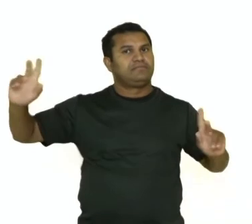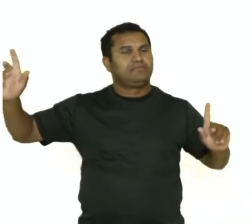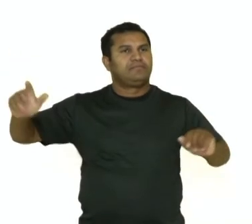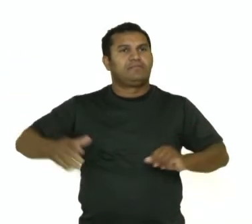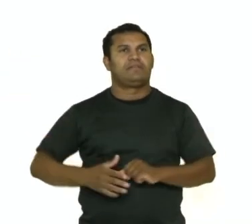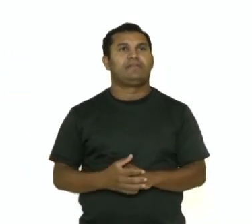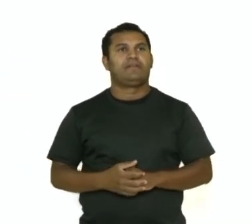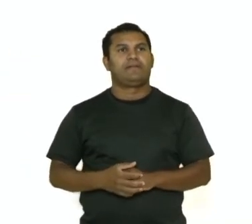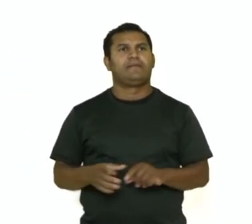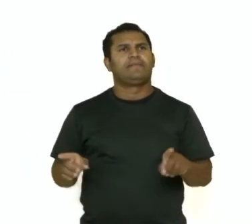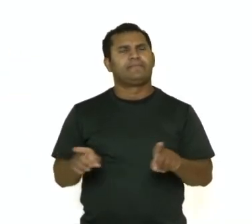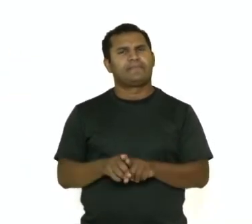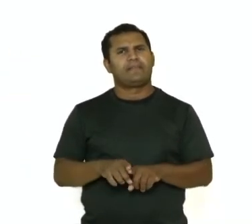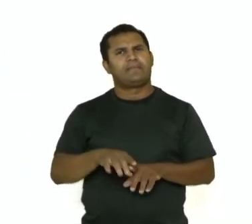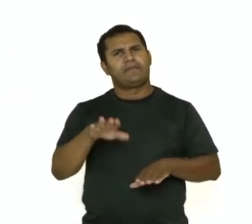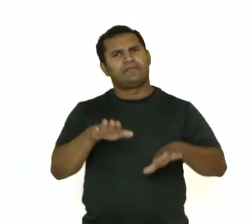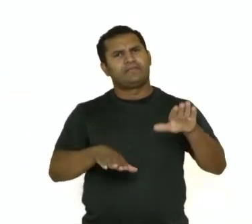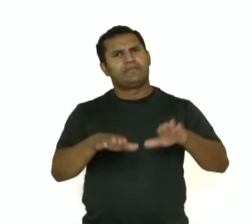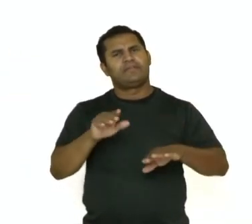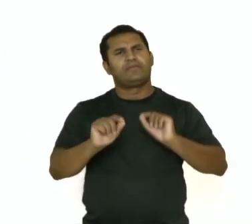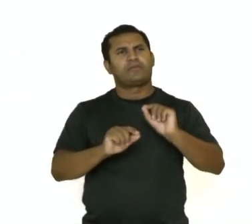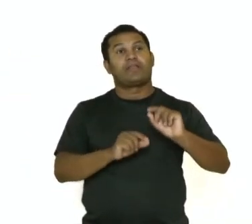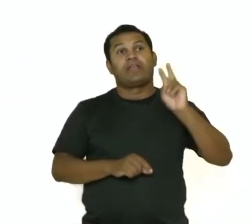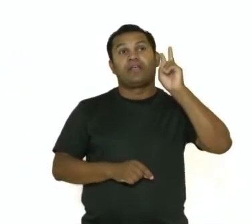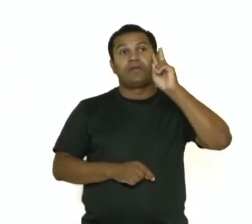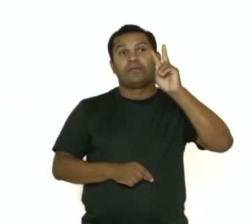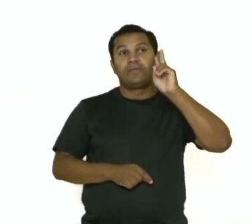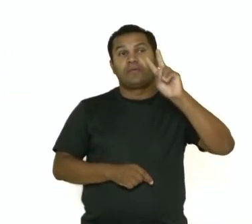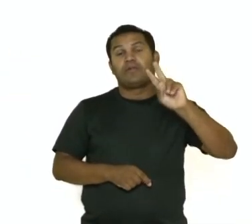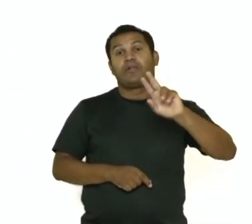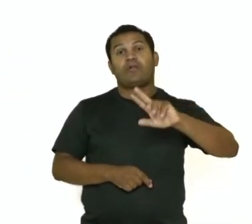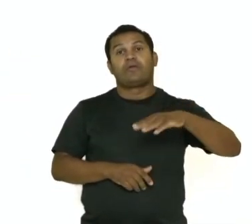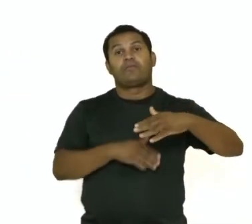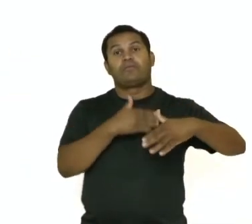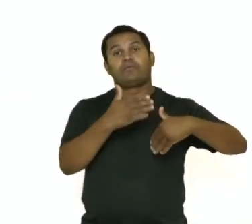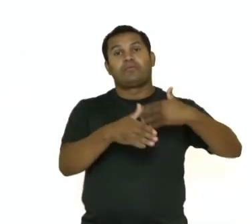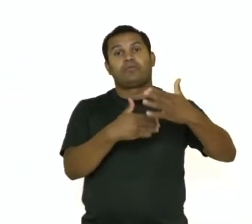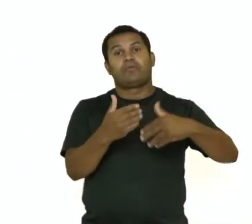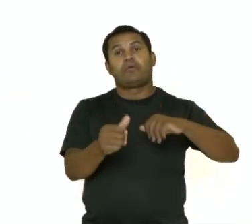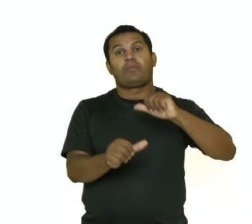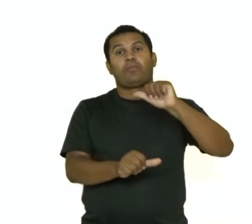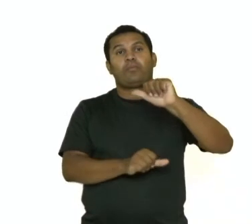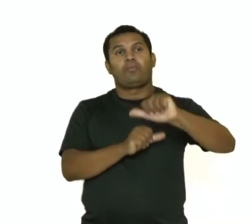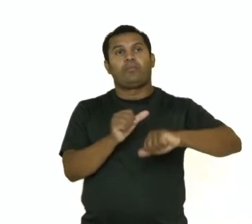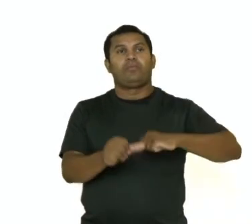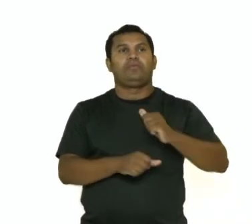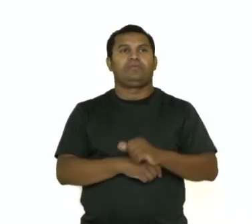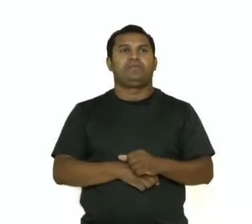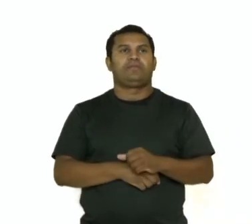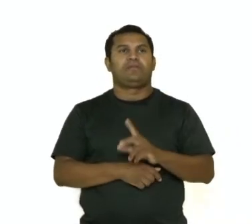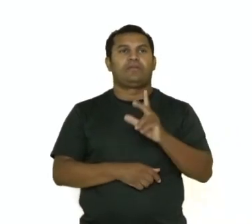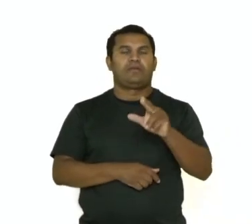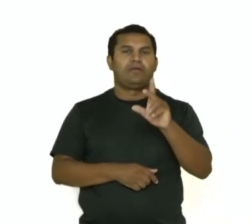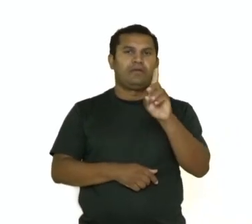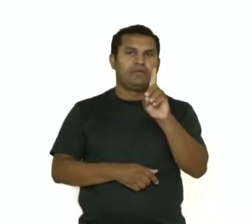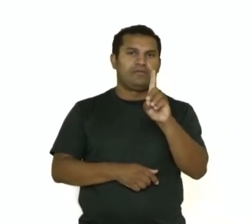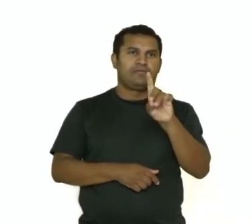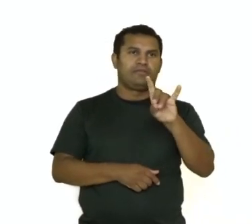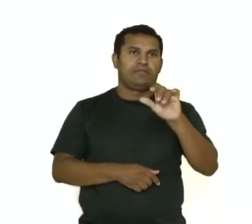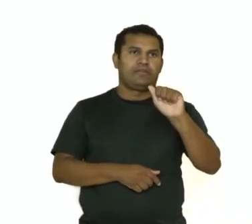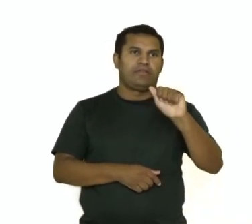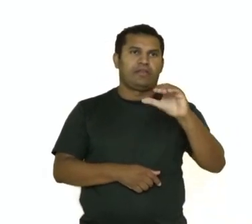diacrônica, ocorre com o tempo, tal como o português medieval e o atual. Por exemplo, aqui,